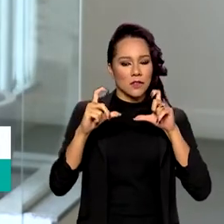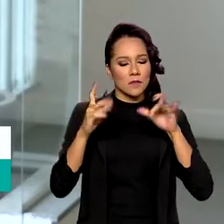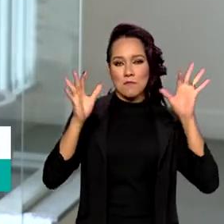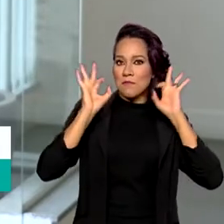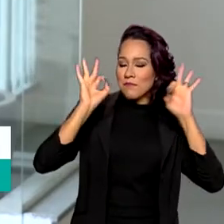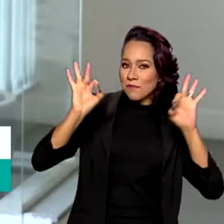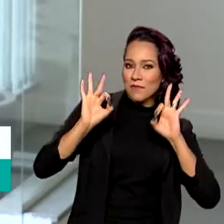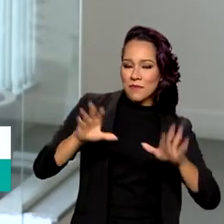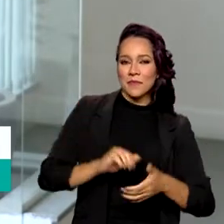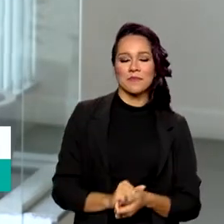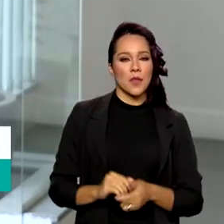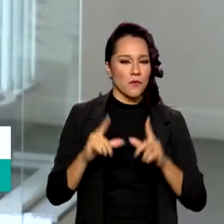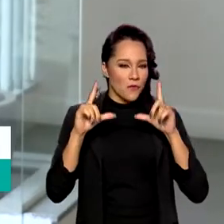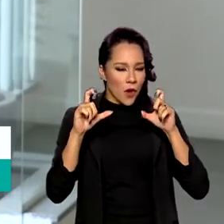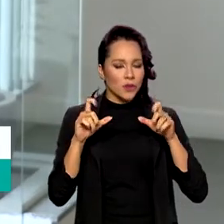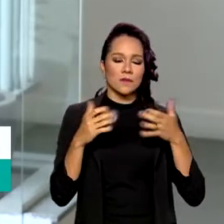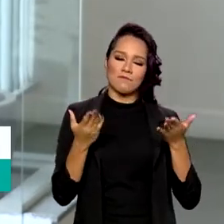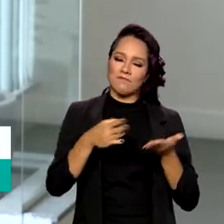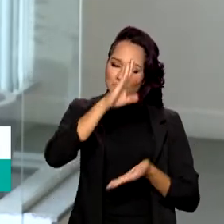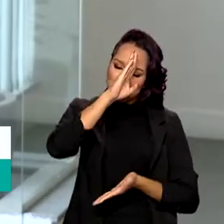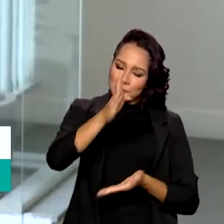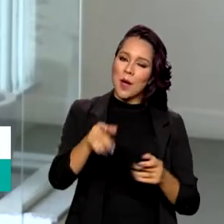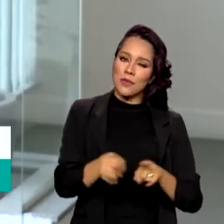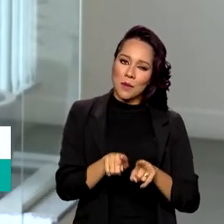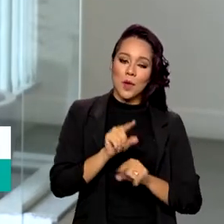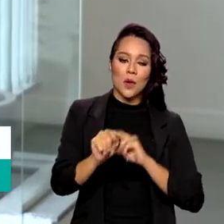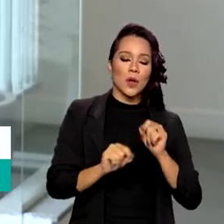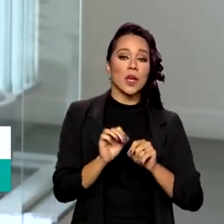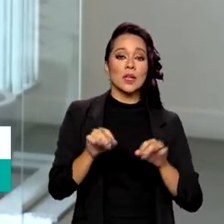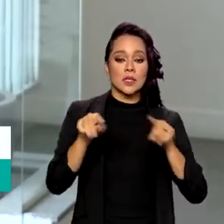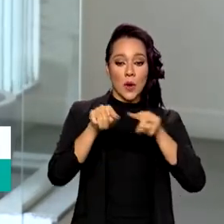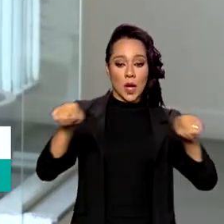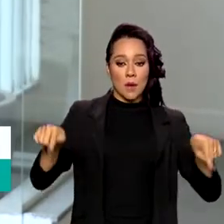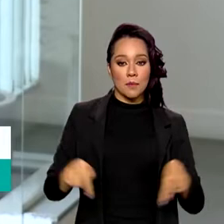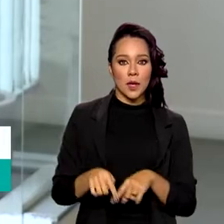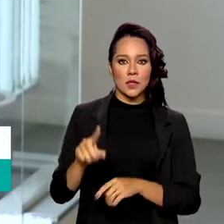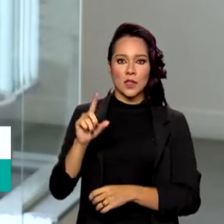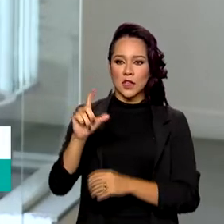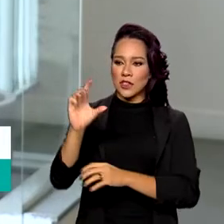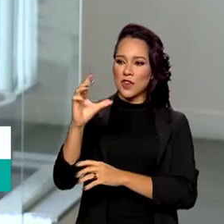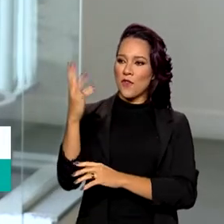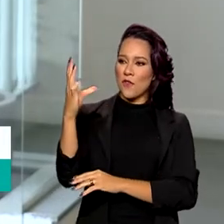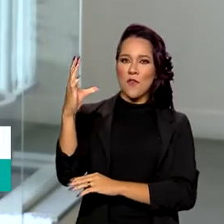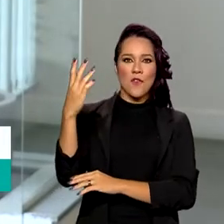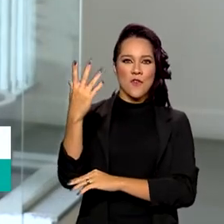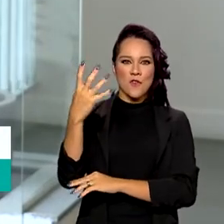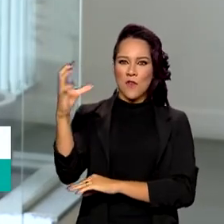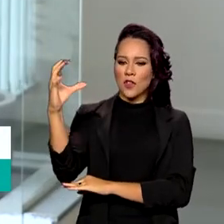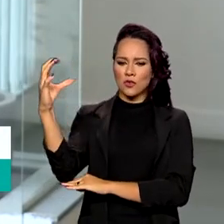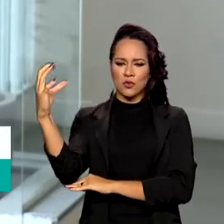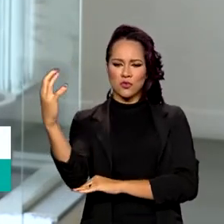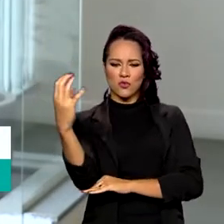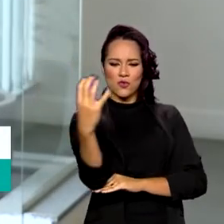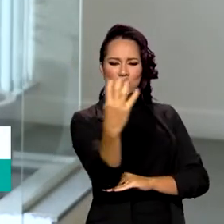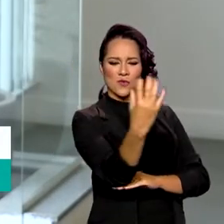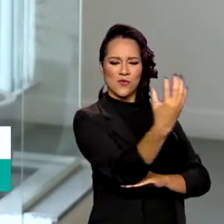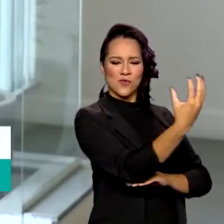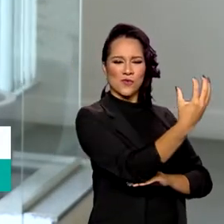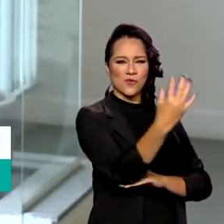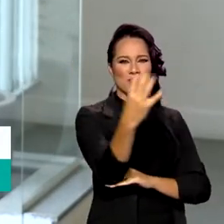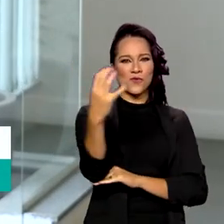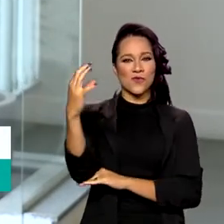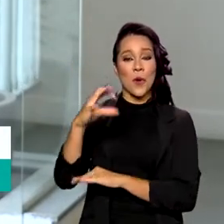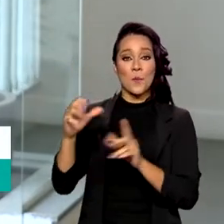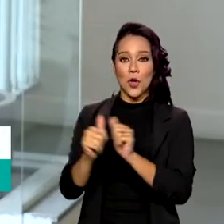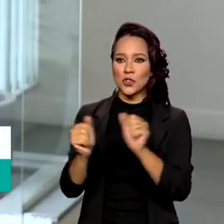fotos por falar em fotos a grande sensação do momento são as cabines 60 graus onde os noivos podem entrar com todos os